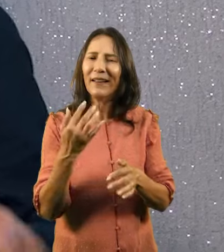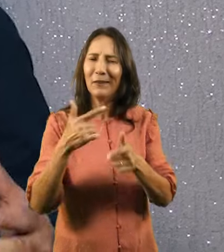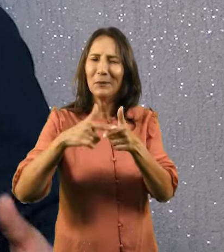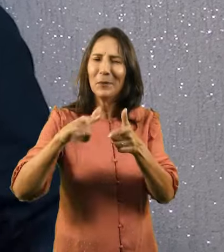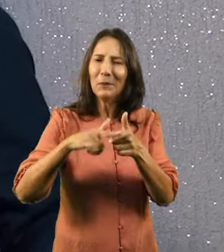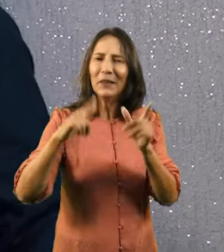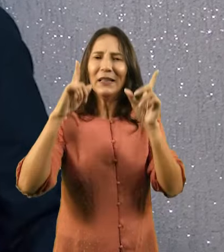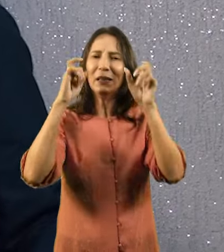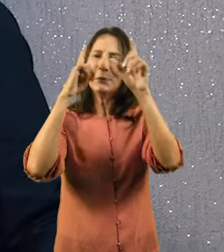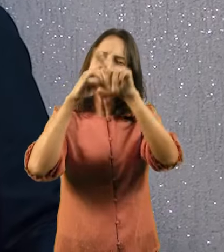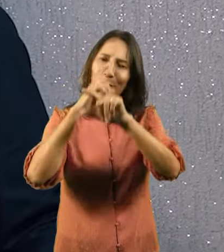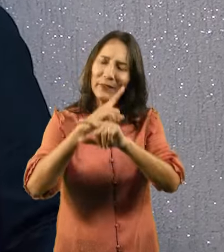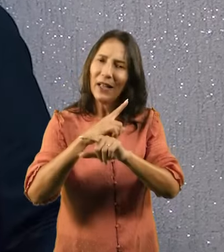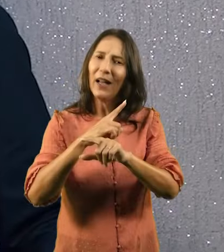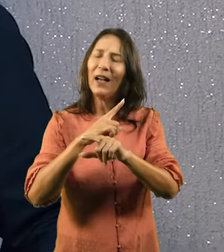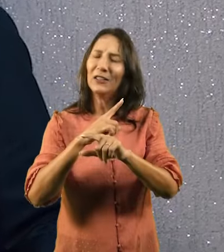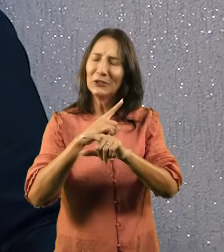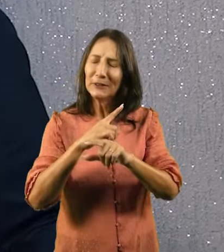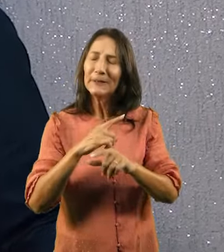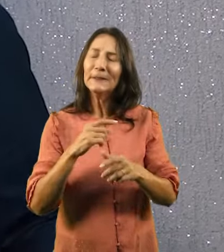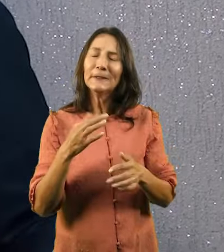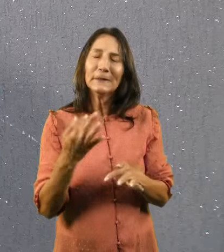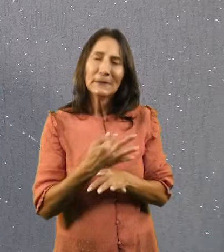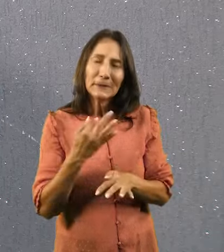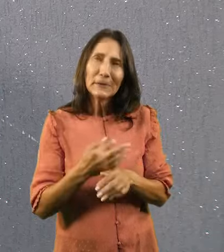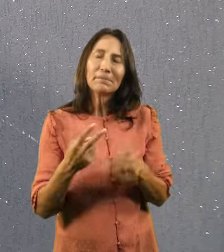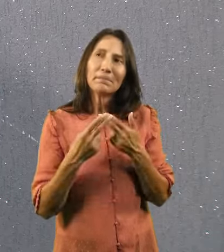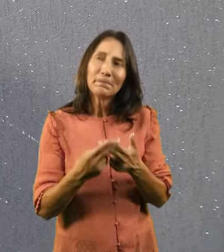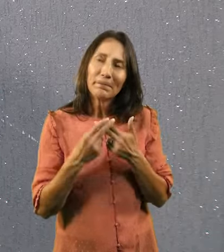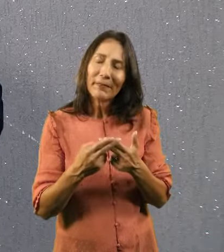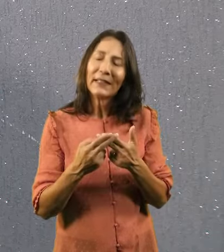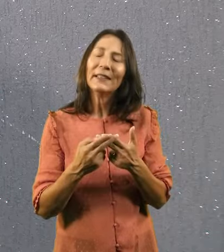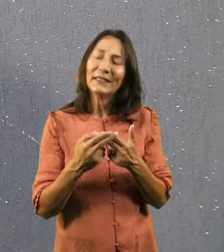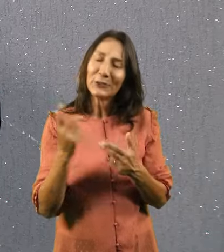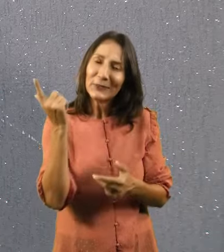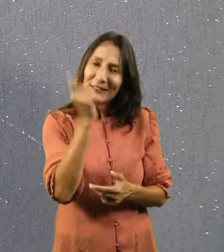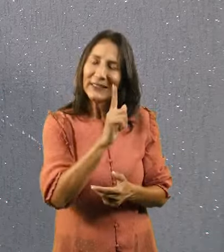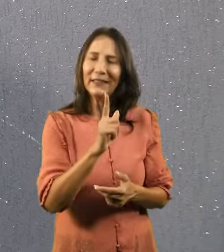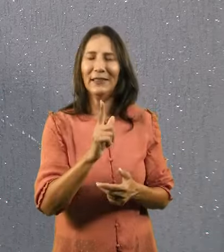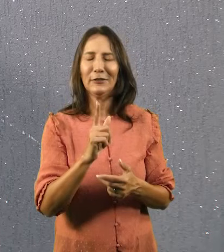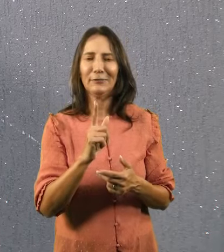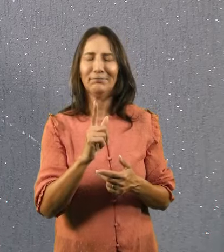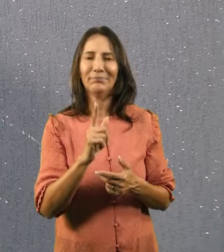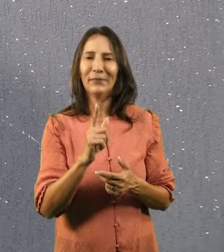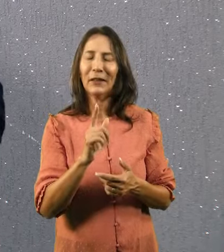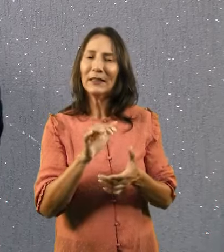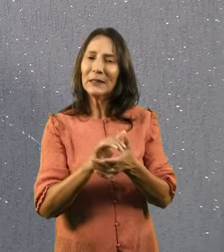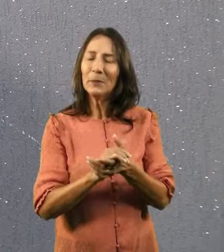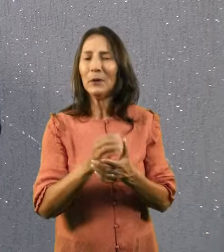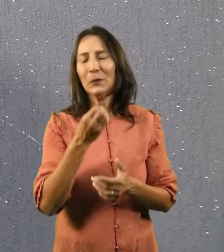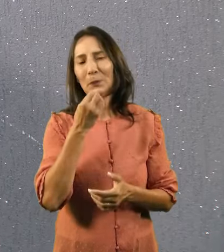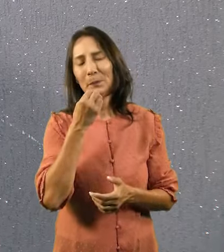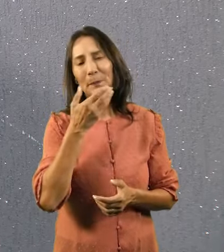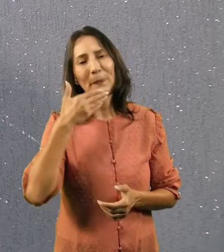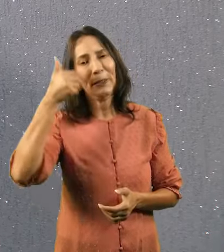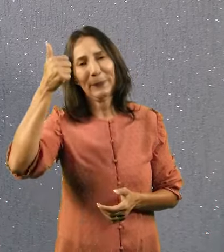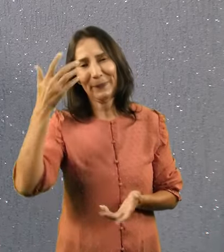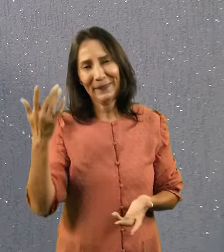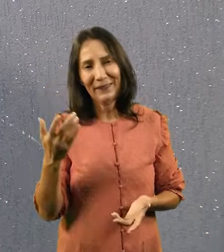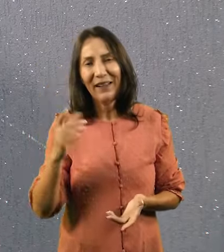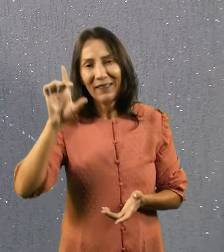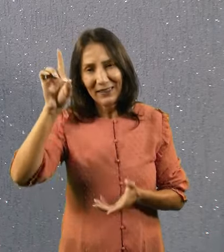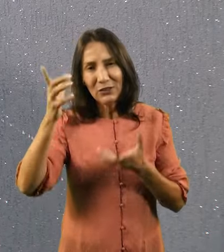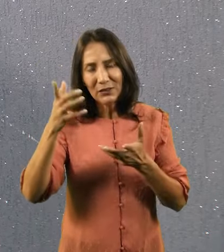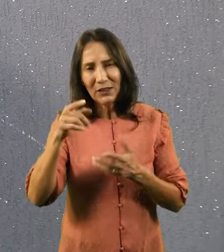adversidades e vencermos aí estas lutas do casamento. Então, eu digo para você, olha, Deus quer que você viva o melhor